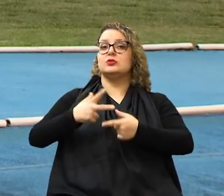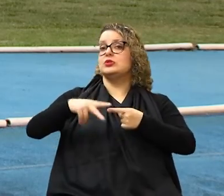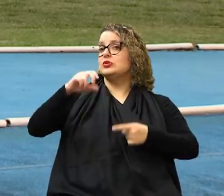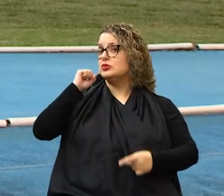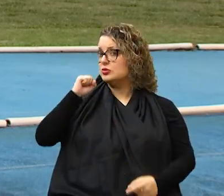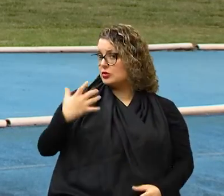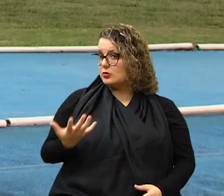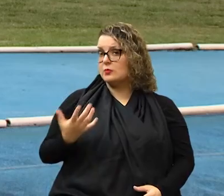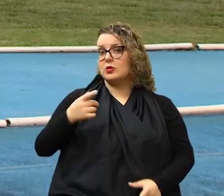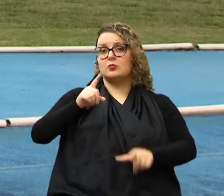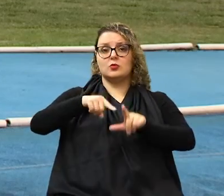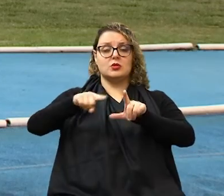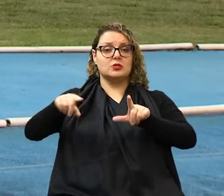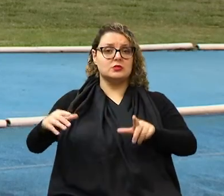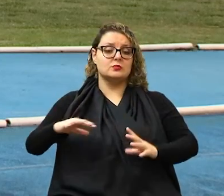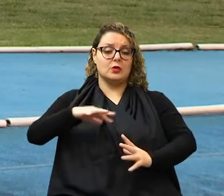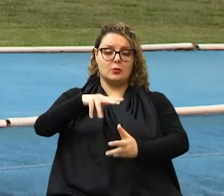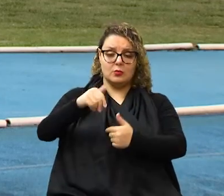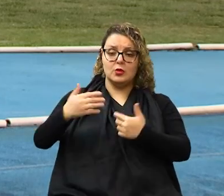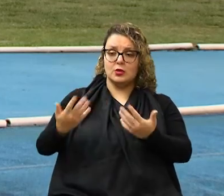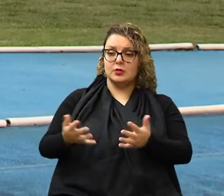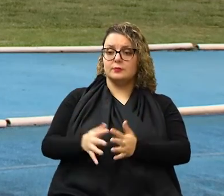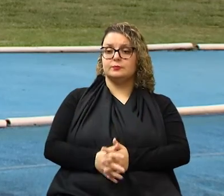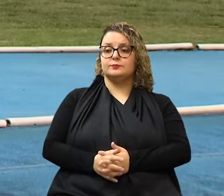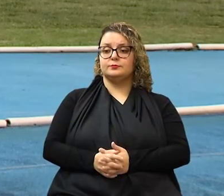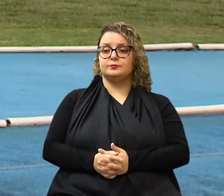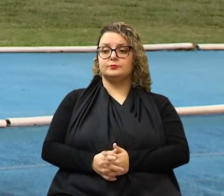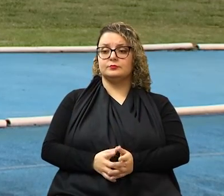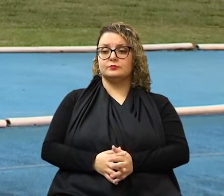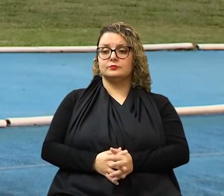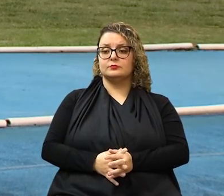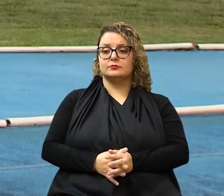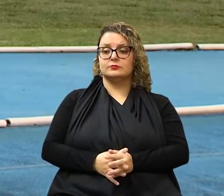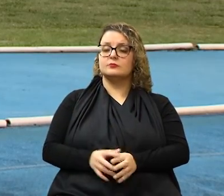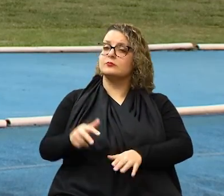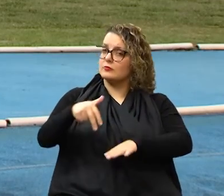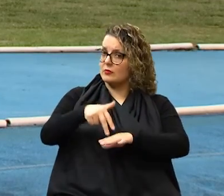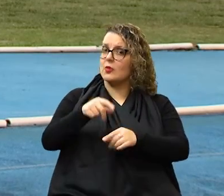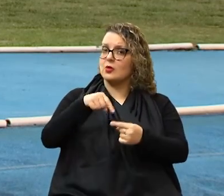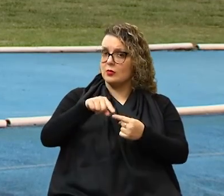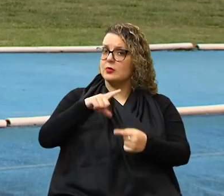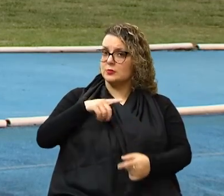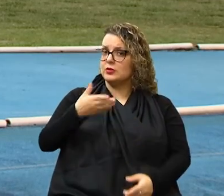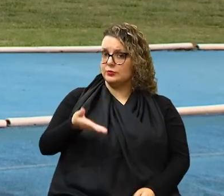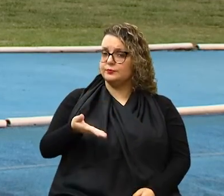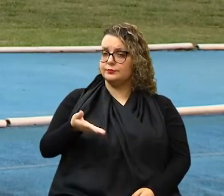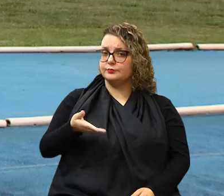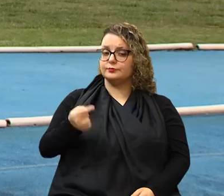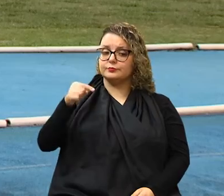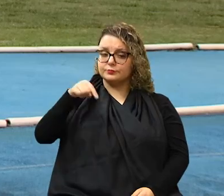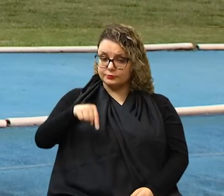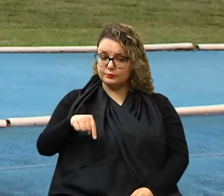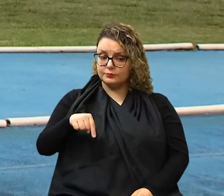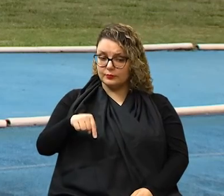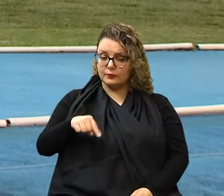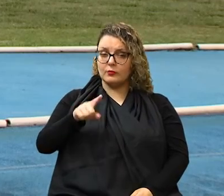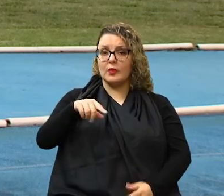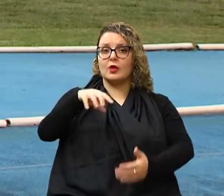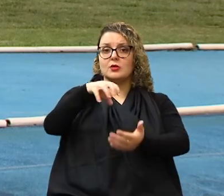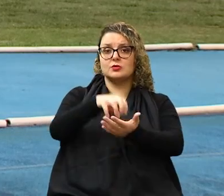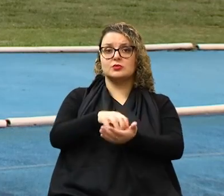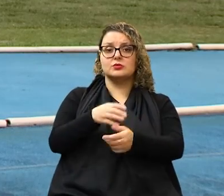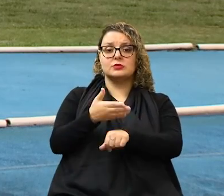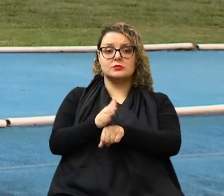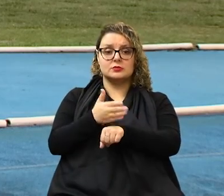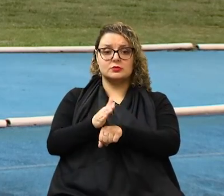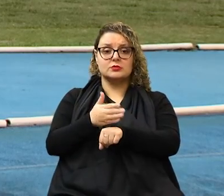de conquistar índices para mundiais, etc. Eu vim para cá com esse objetivo e aqui é um